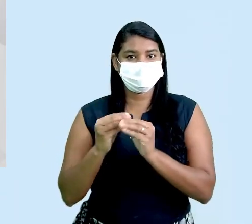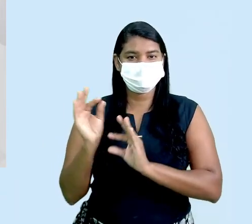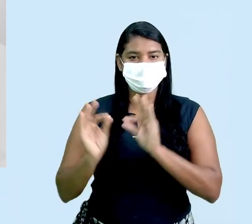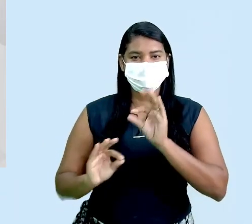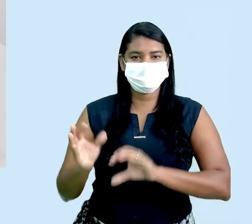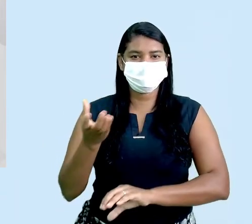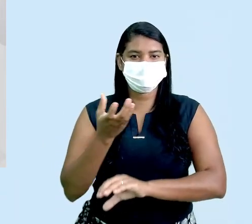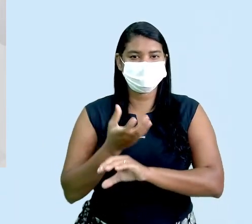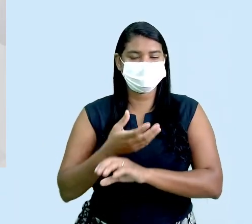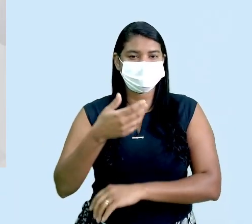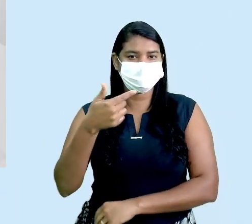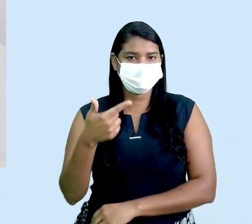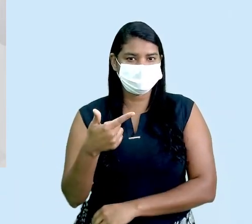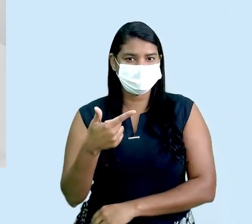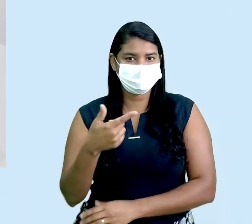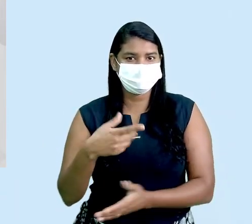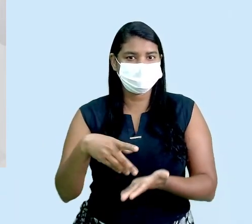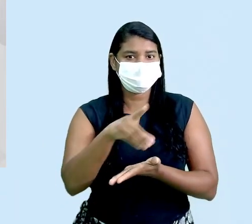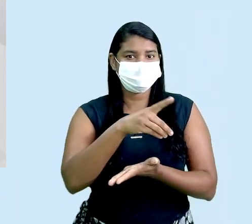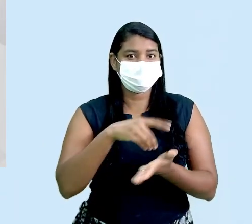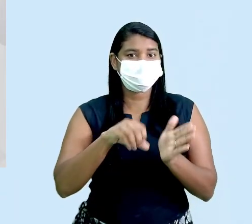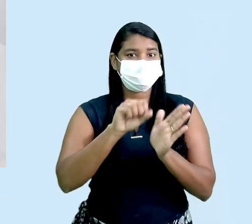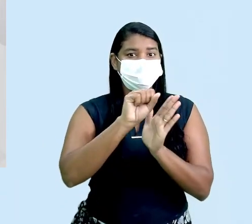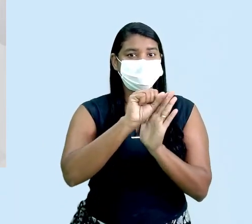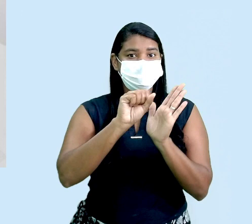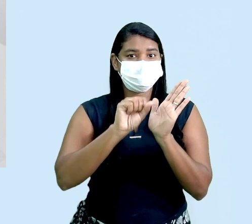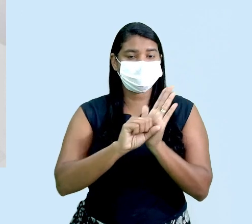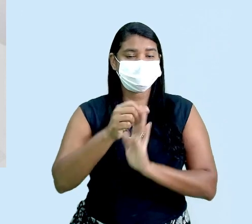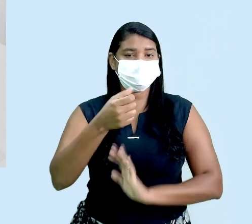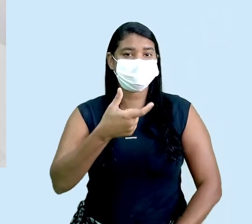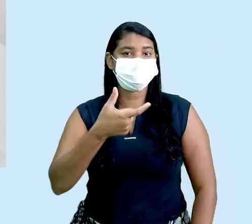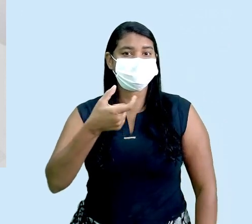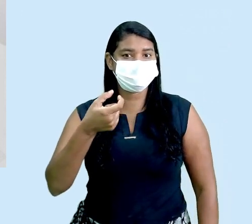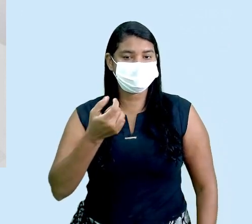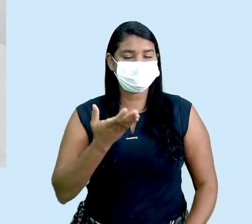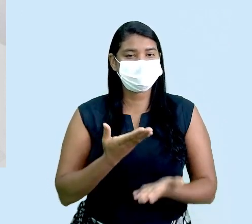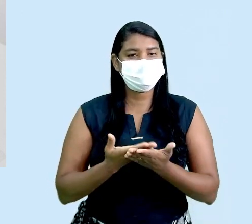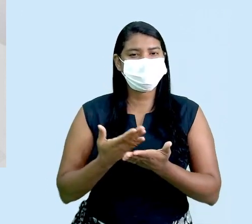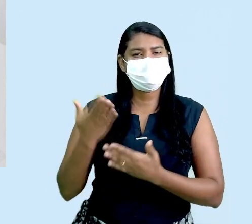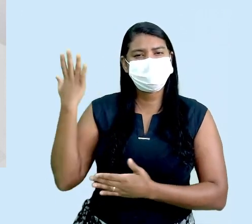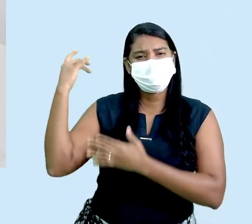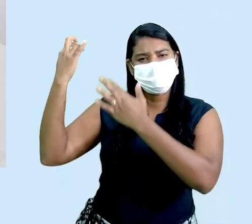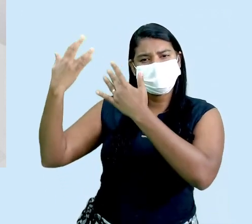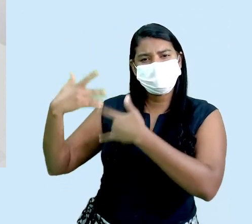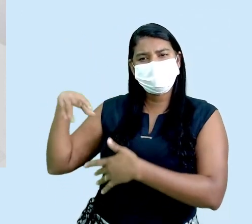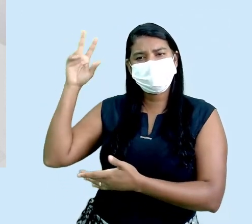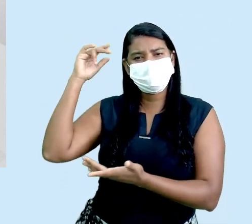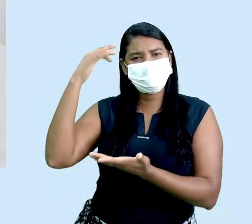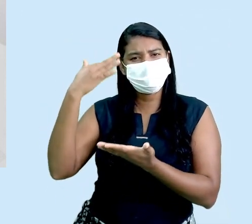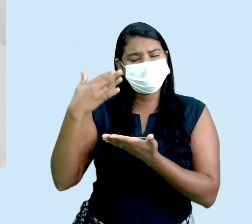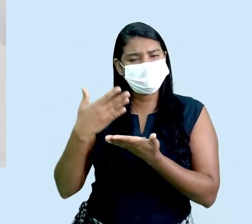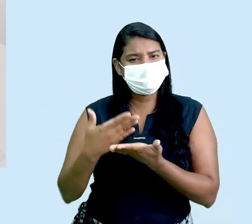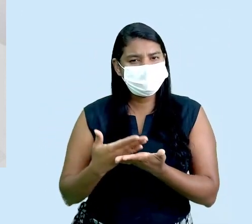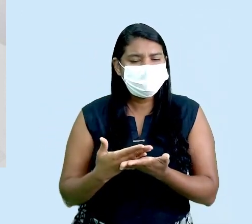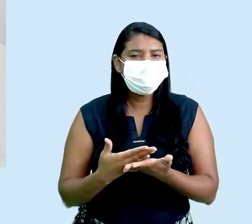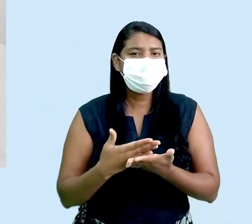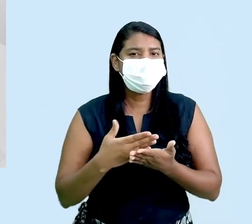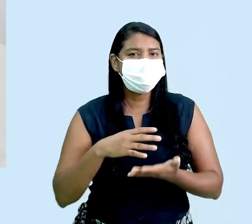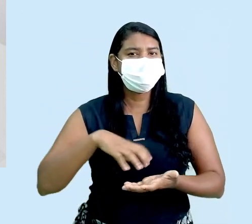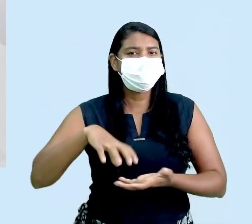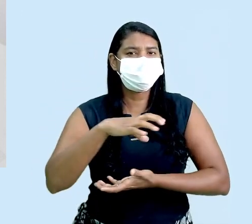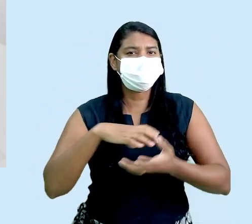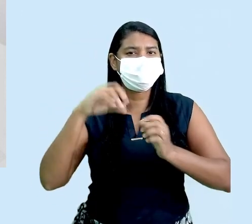2 com o design no século XX. Nós vimos na aula anterior um pouco sobre as origens do design a partir da